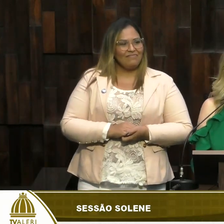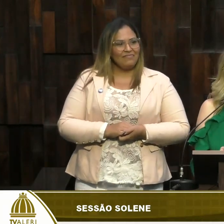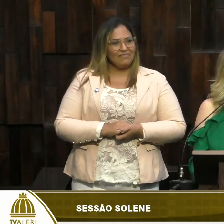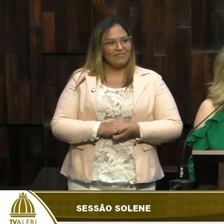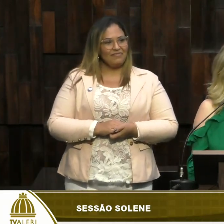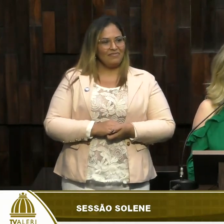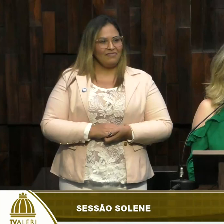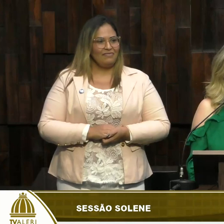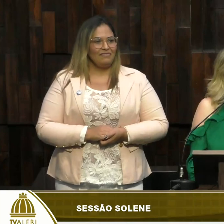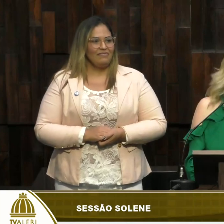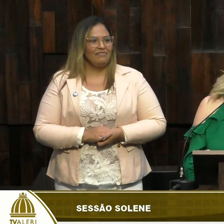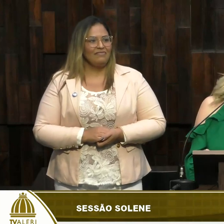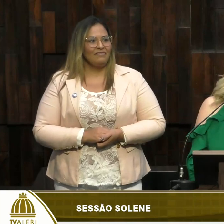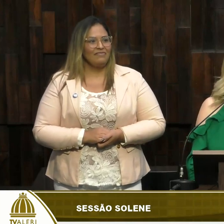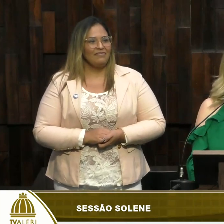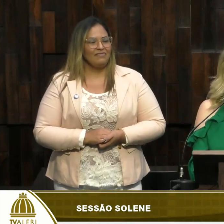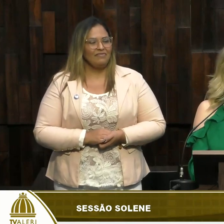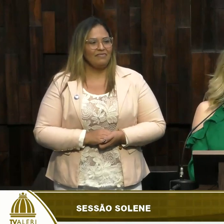Em